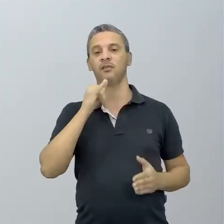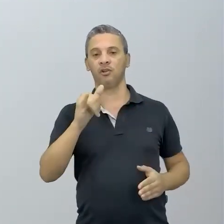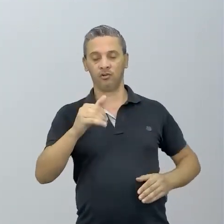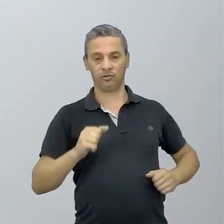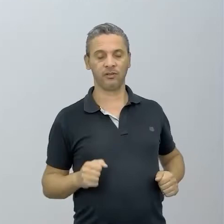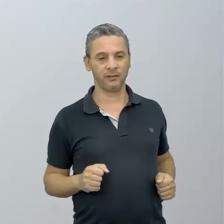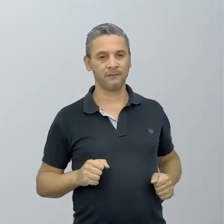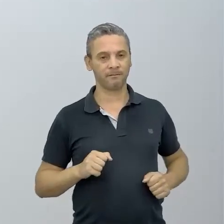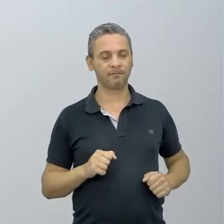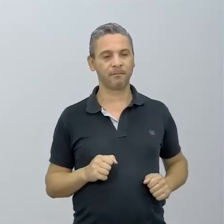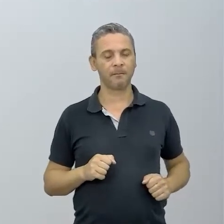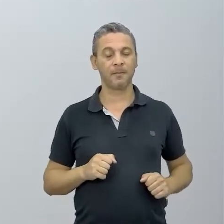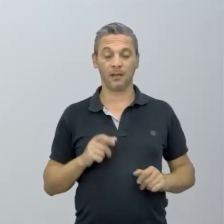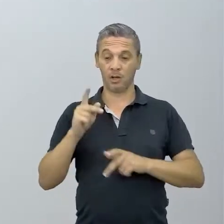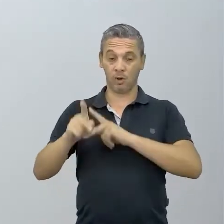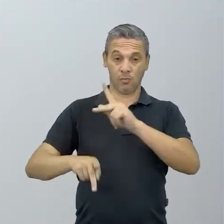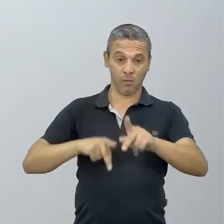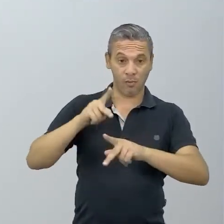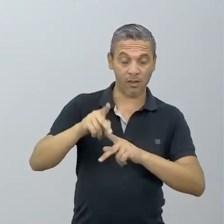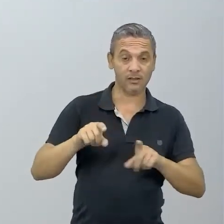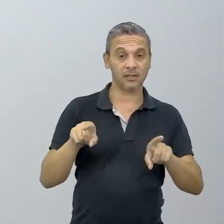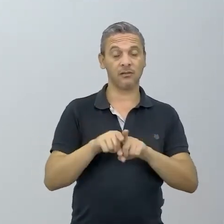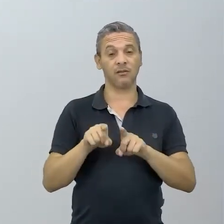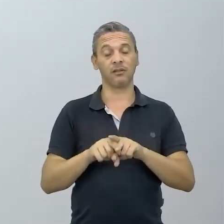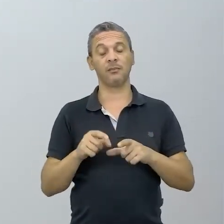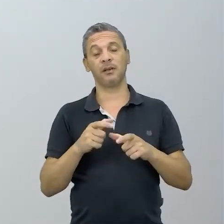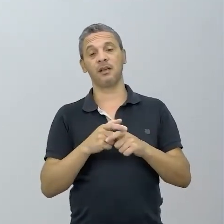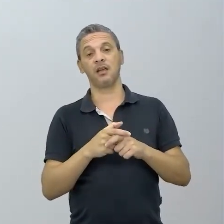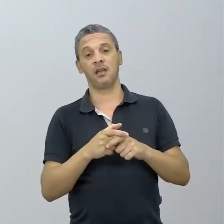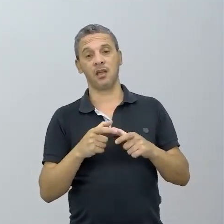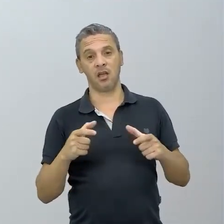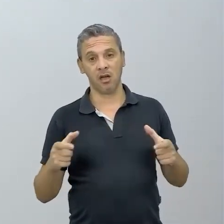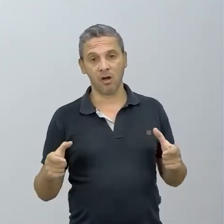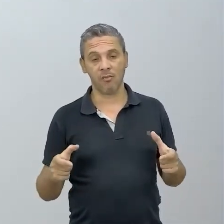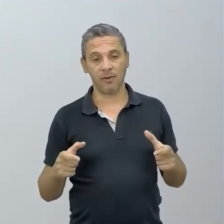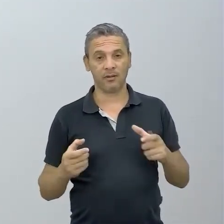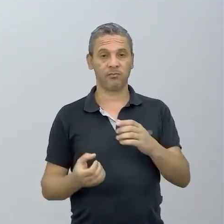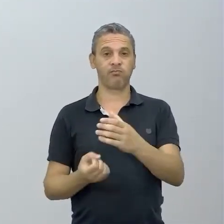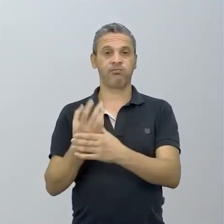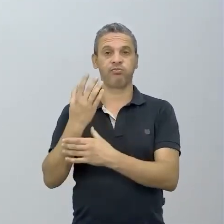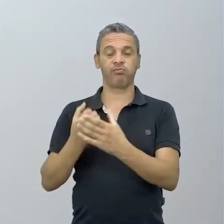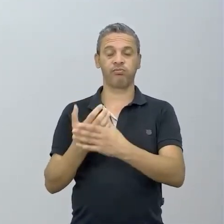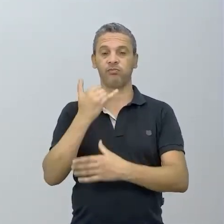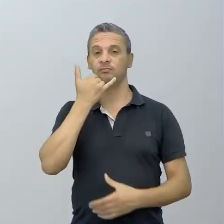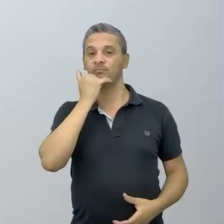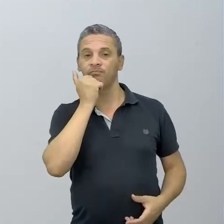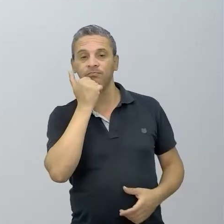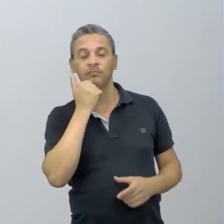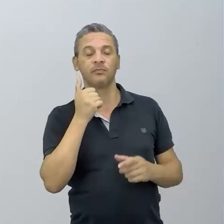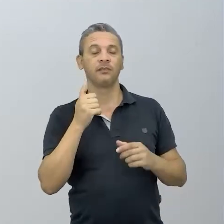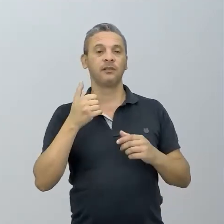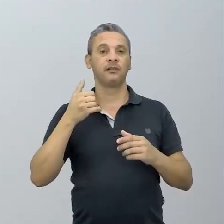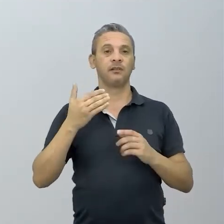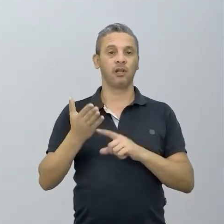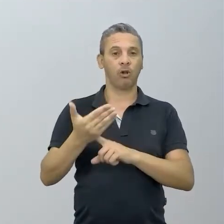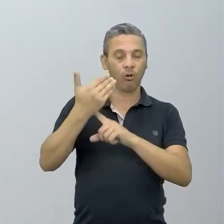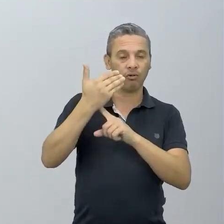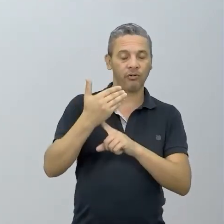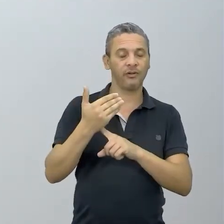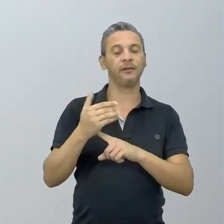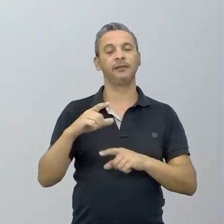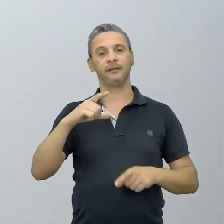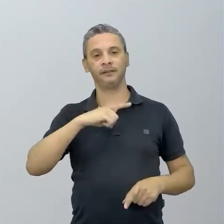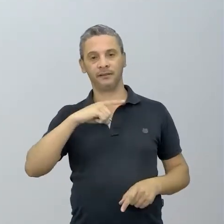o aumento tanto populacional quanto o aumento nas produções científicas, tecnológicas, tem